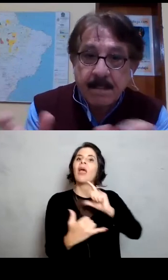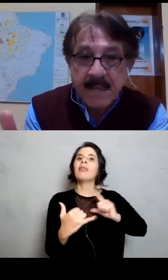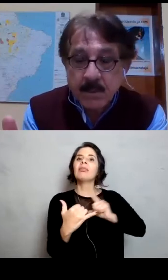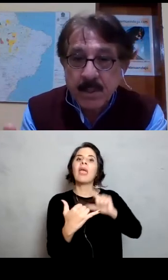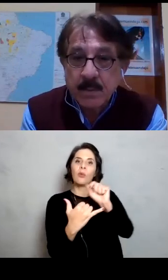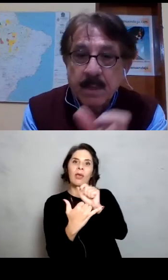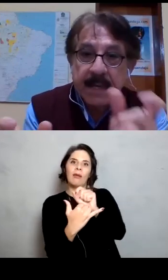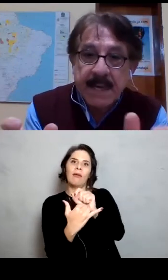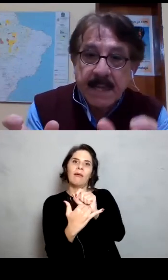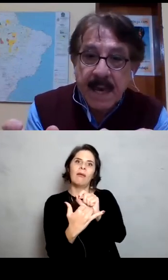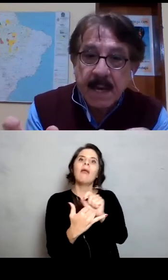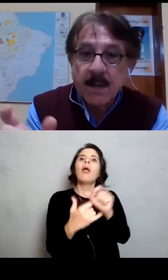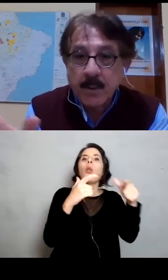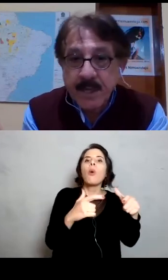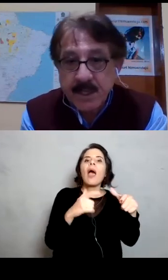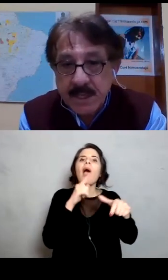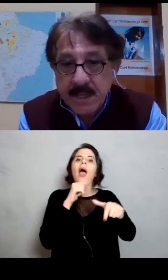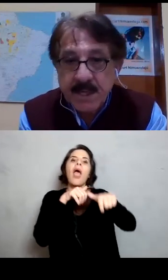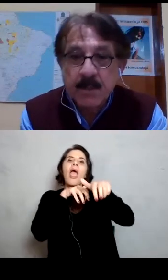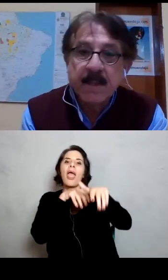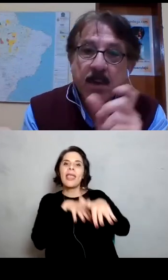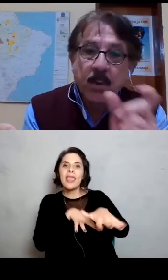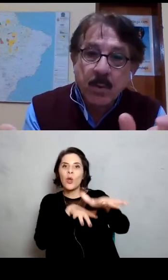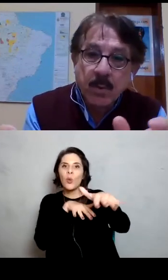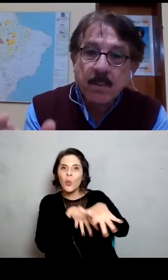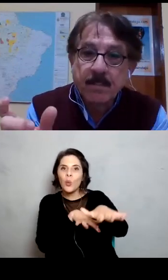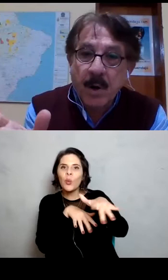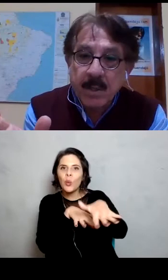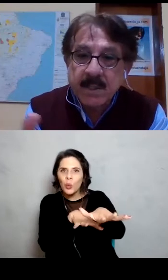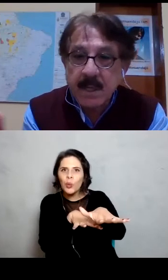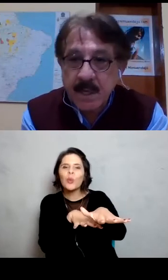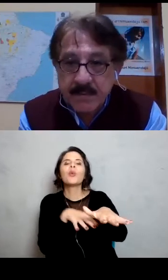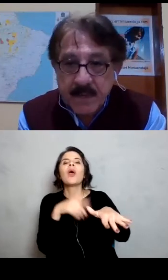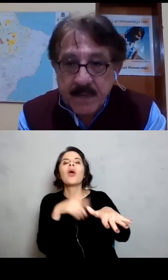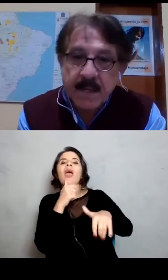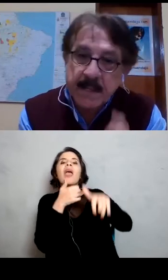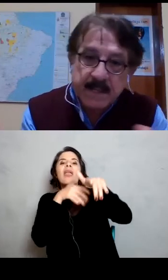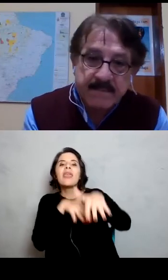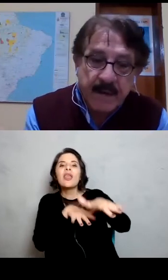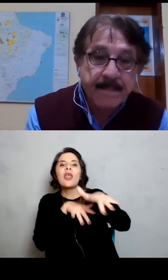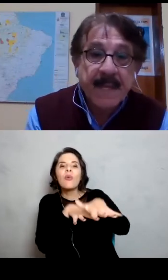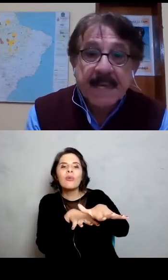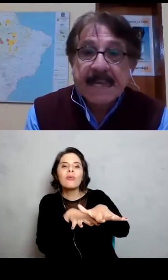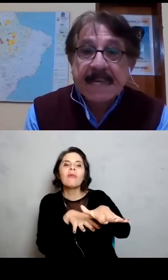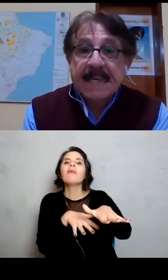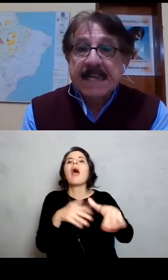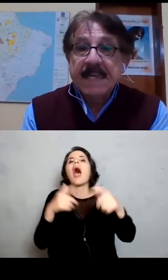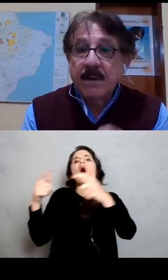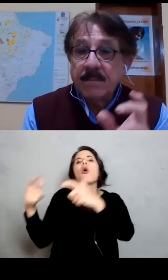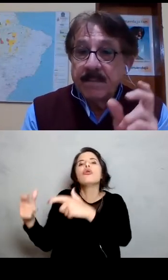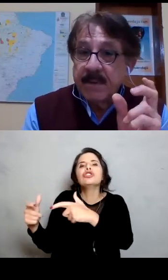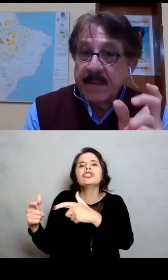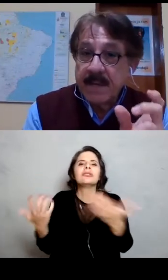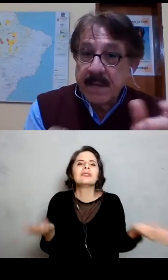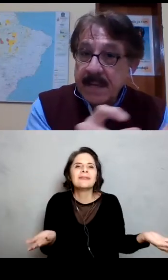na beira do rio, en la orilla del rio, o bord de la rivière, e assim vai.